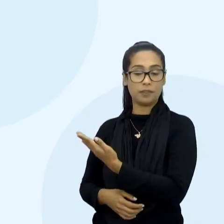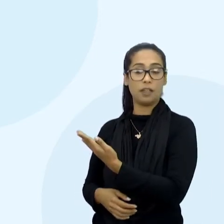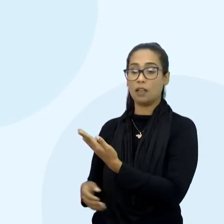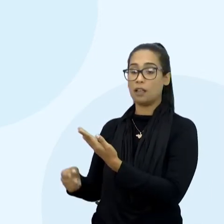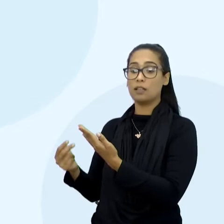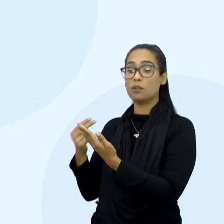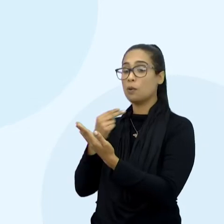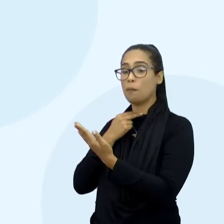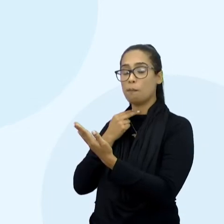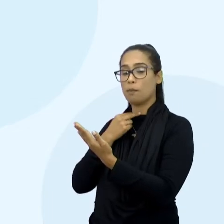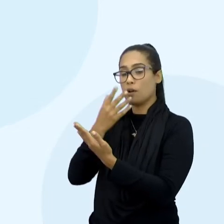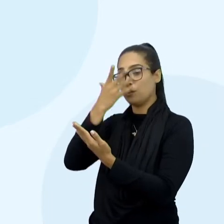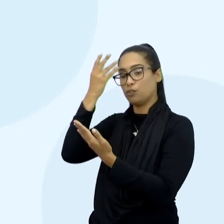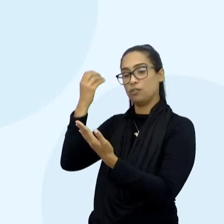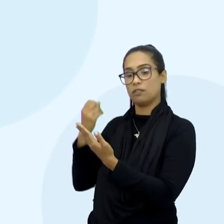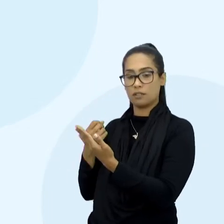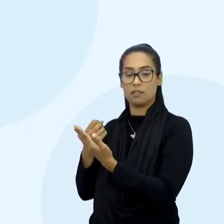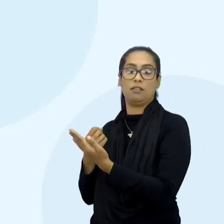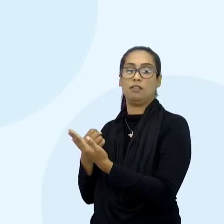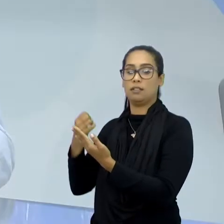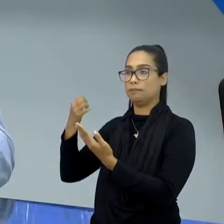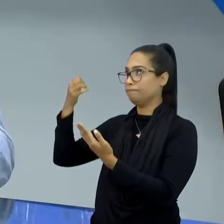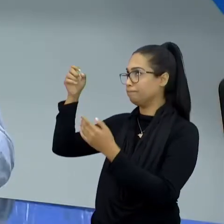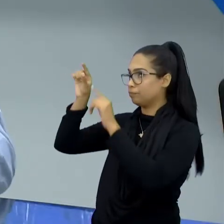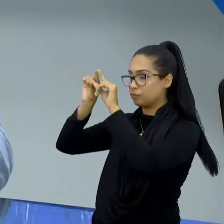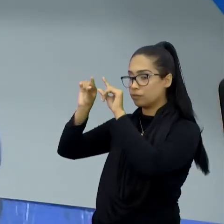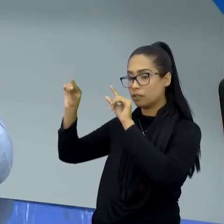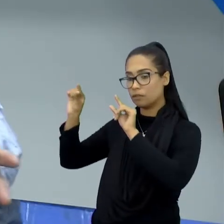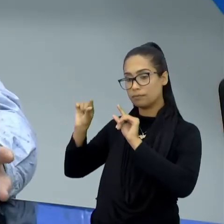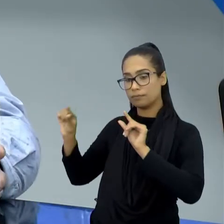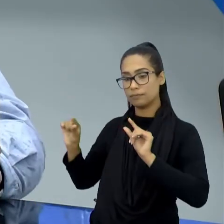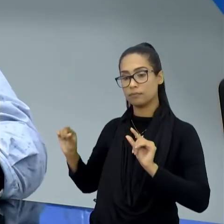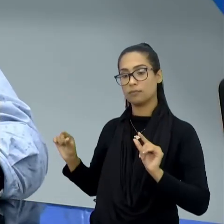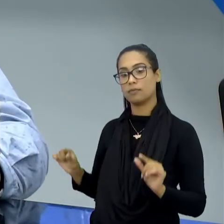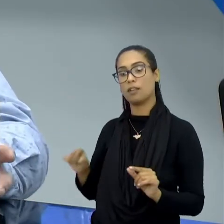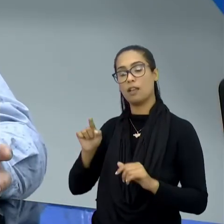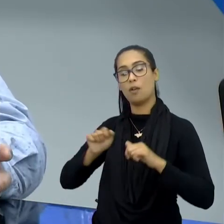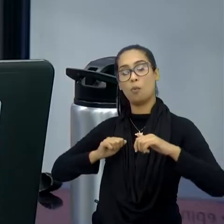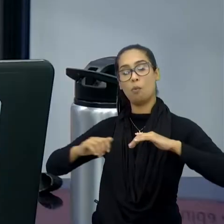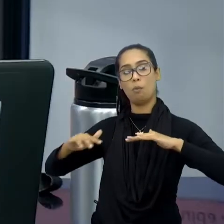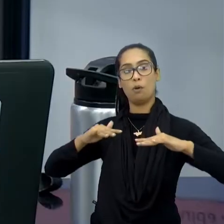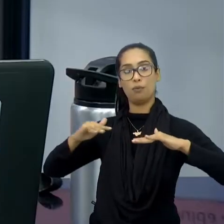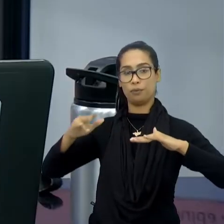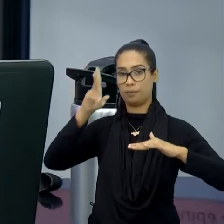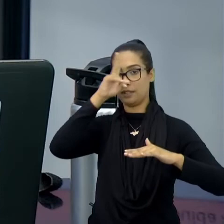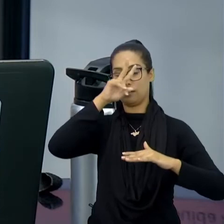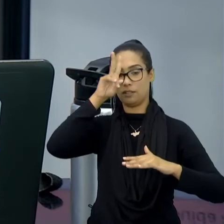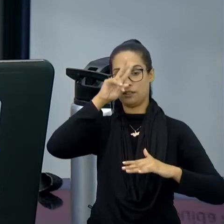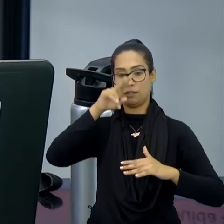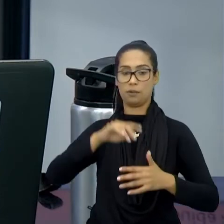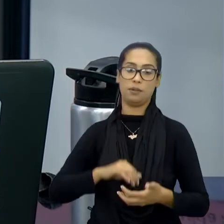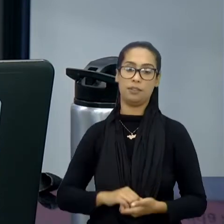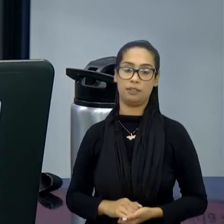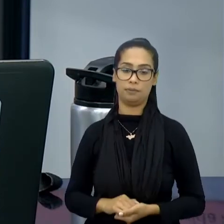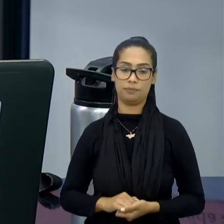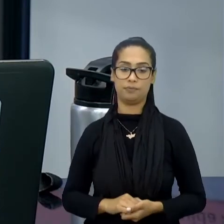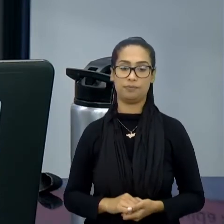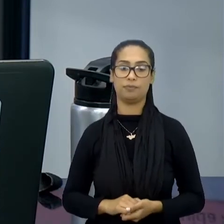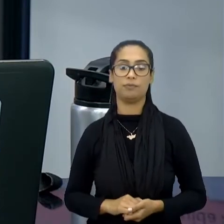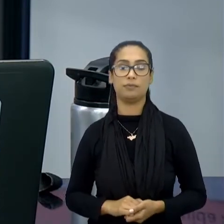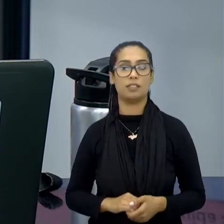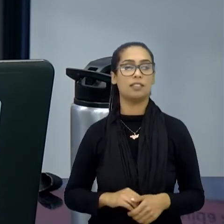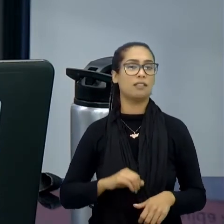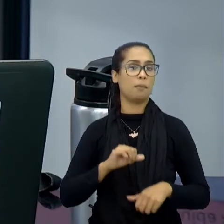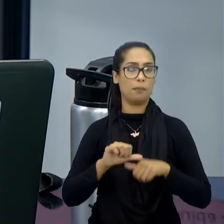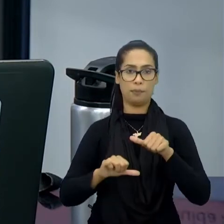questões aí implícitas, né? Que o Marx entende que a história é algo em movimento. Exatamente, dialético, permanentemente se